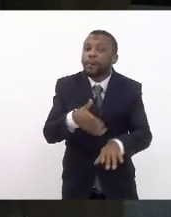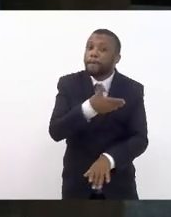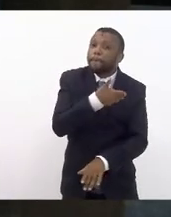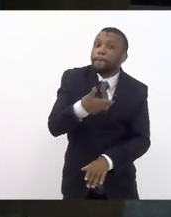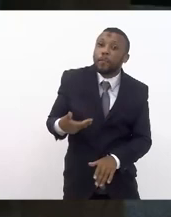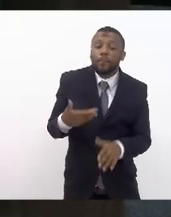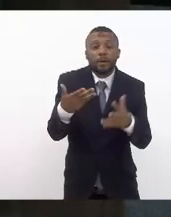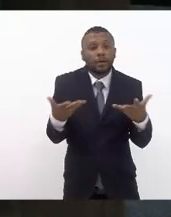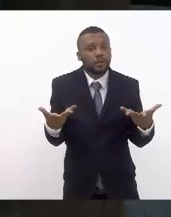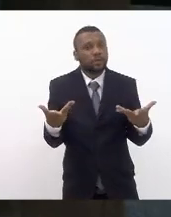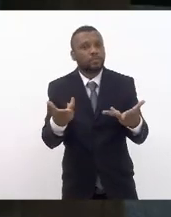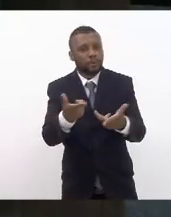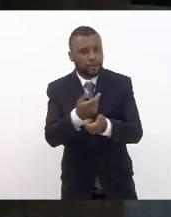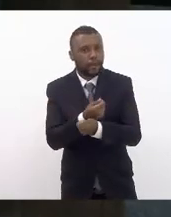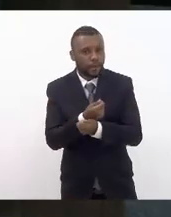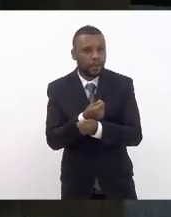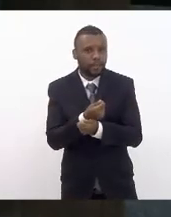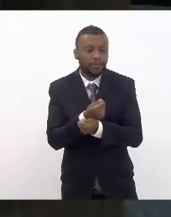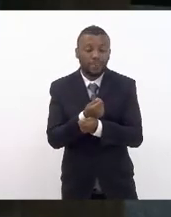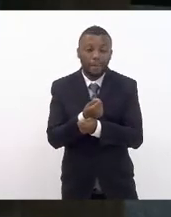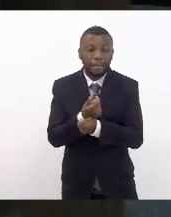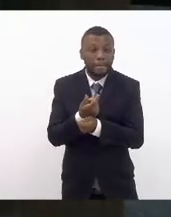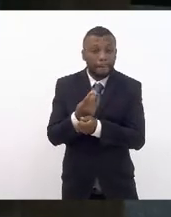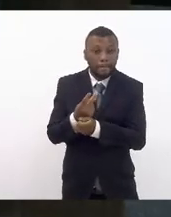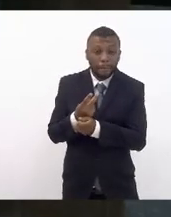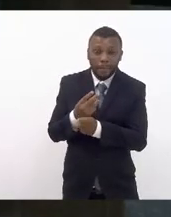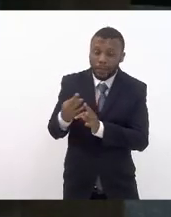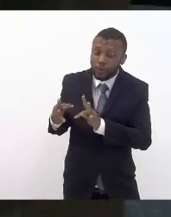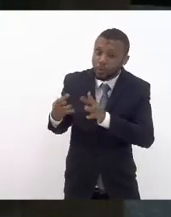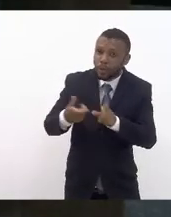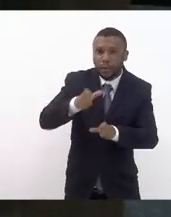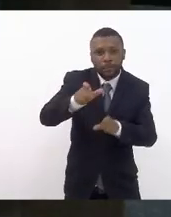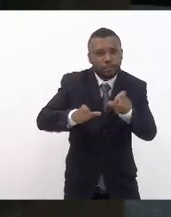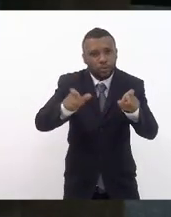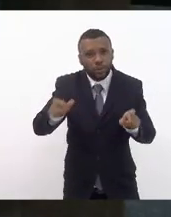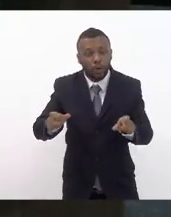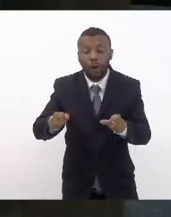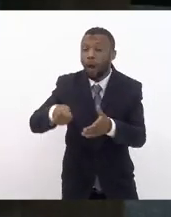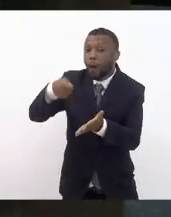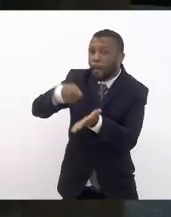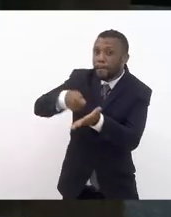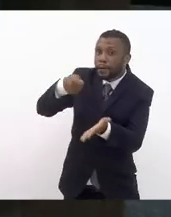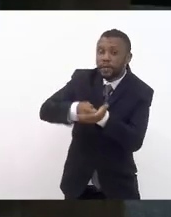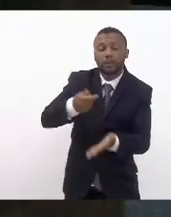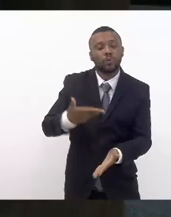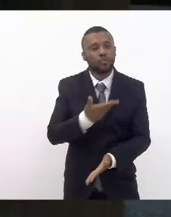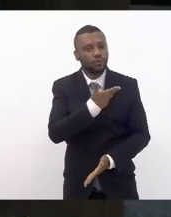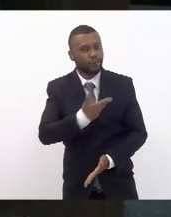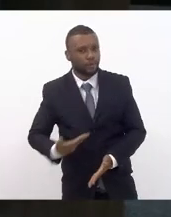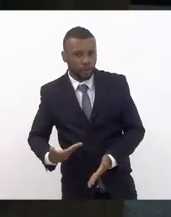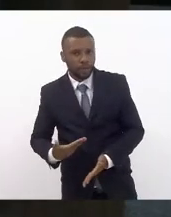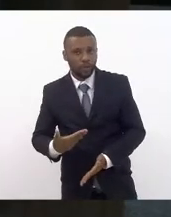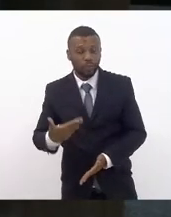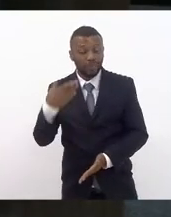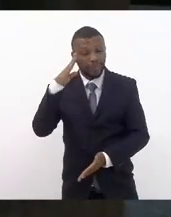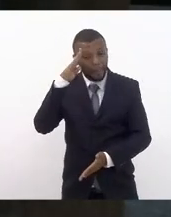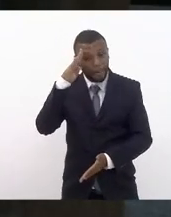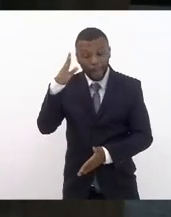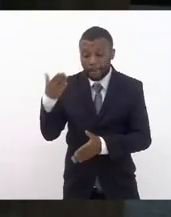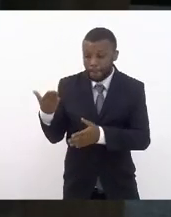de qualidade para todos é dever do Estado. Esse é um